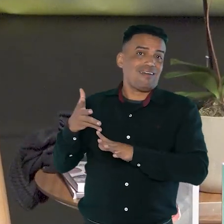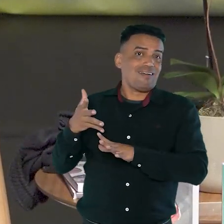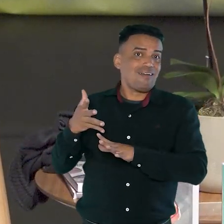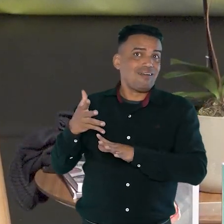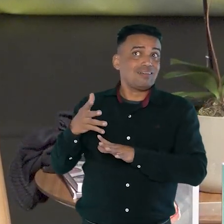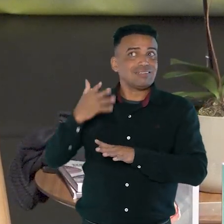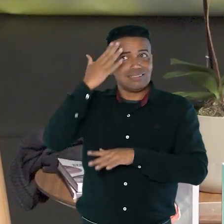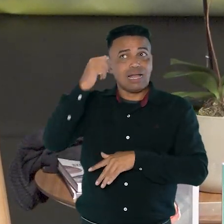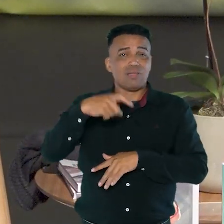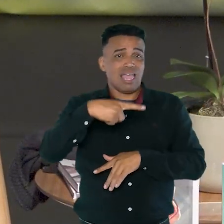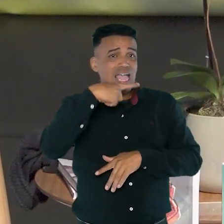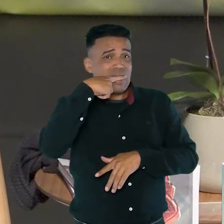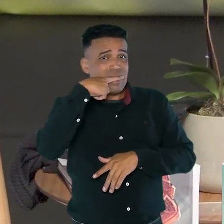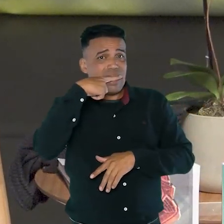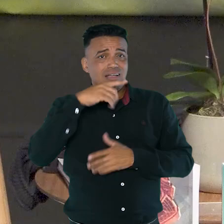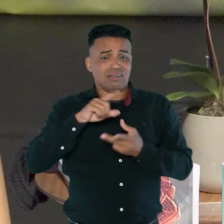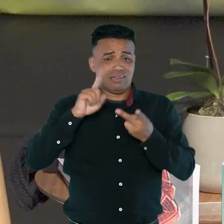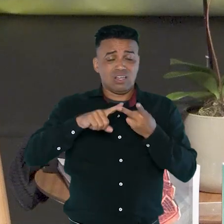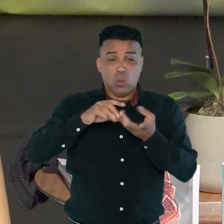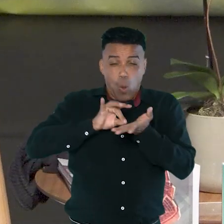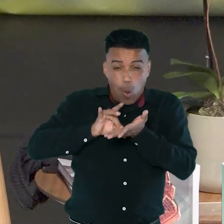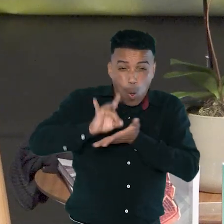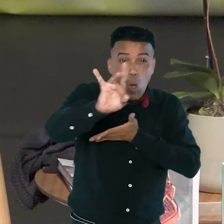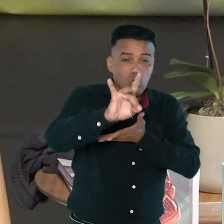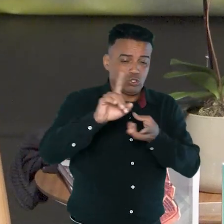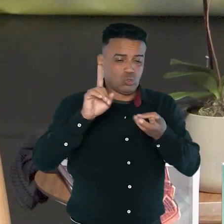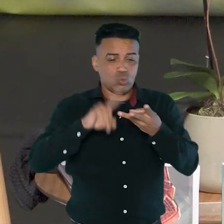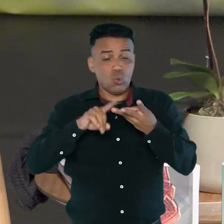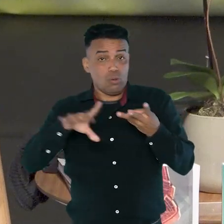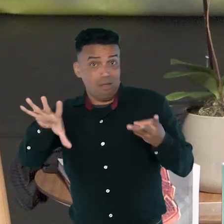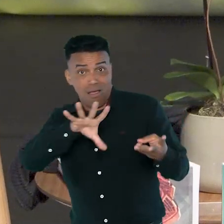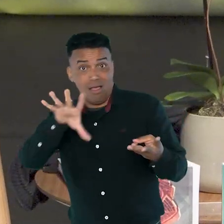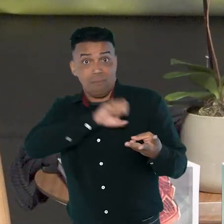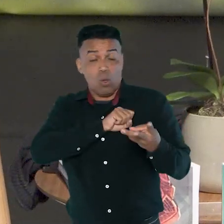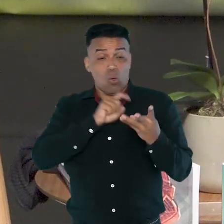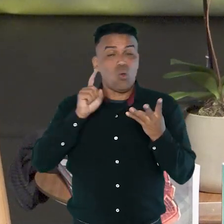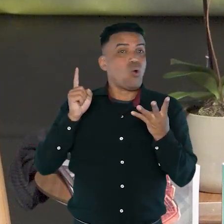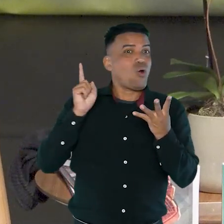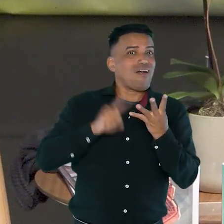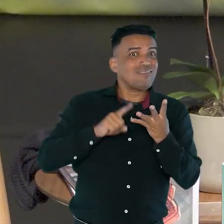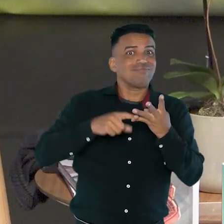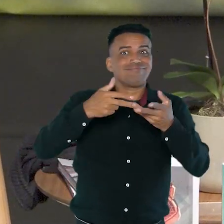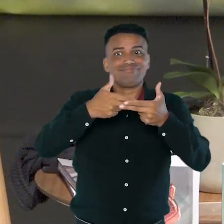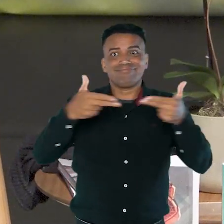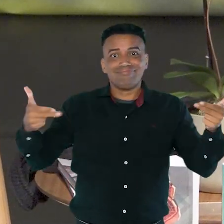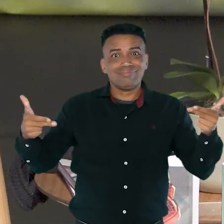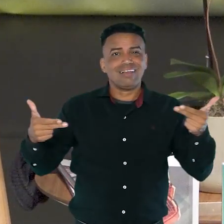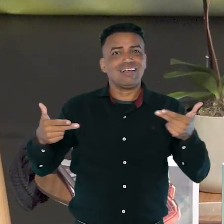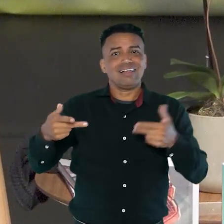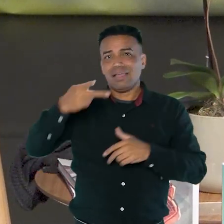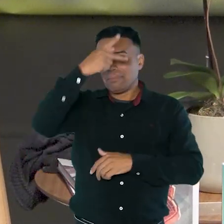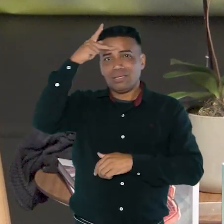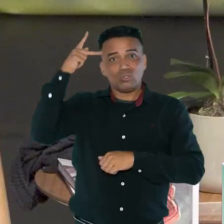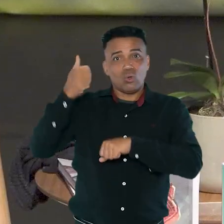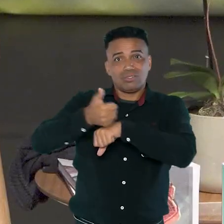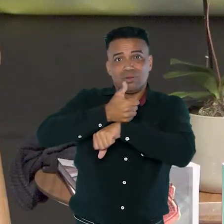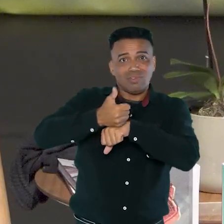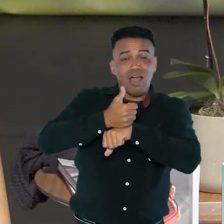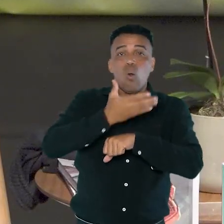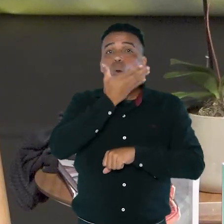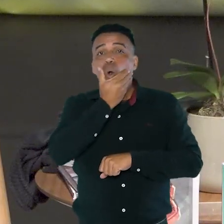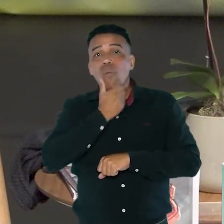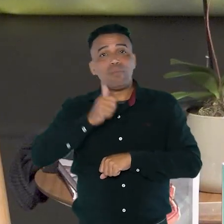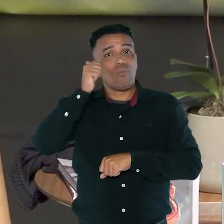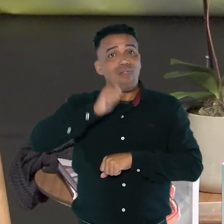inveja, que a gente sabe o que é ódio e que a gente define o amor. Ali, os escritores, as